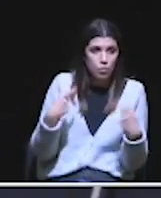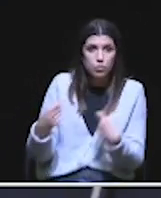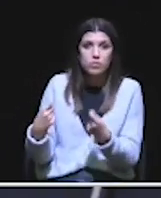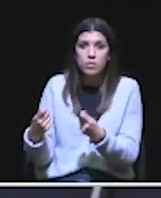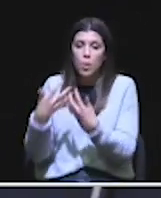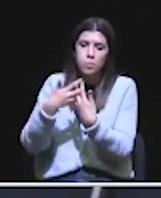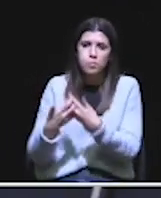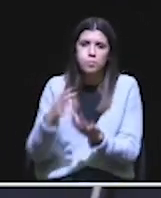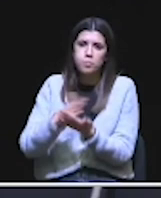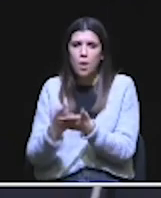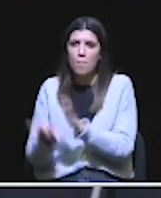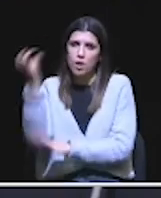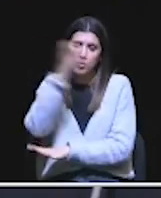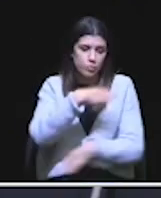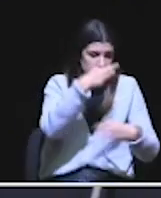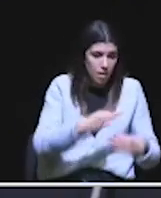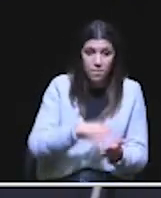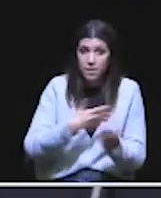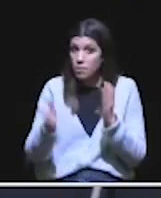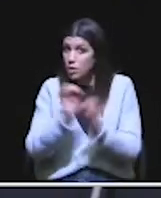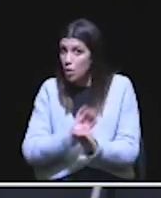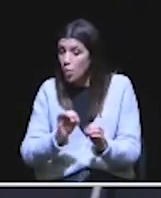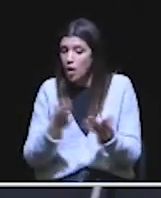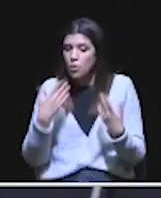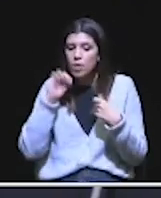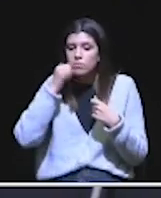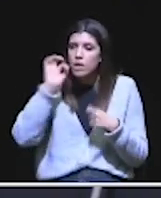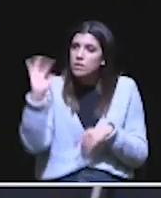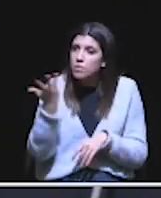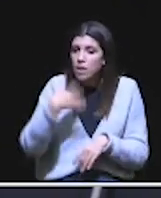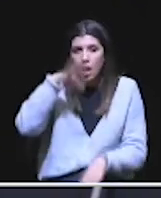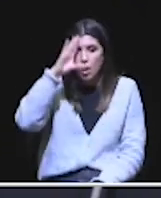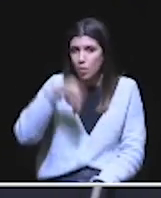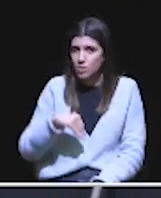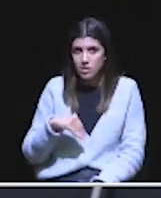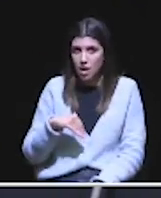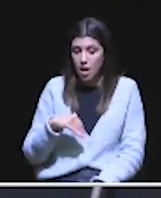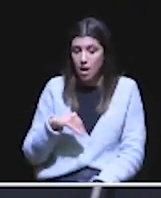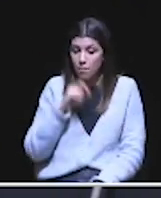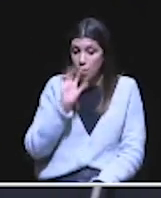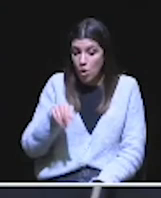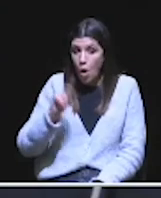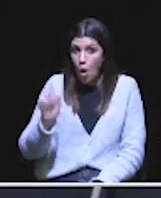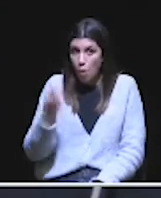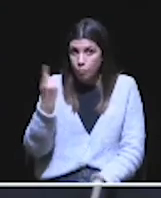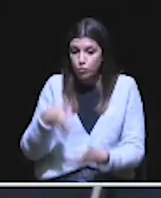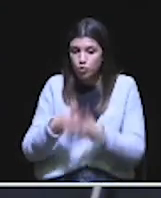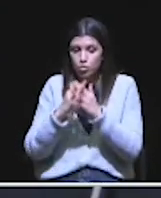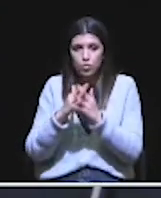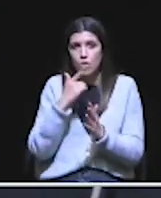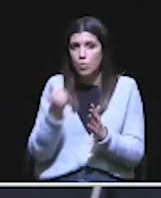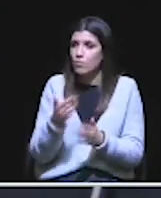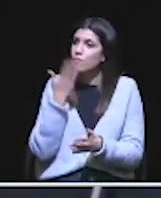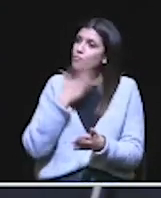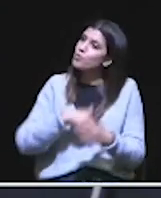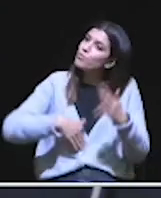certezas, sem planeamento e, sobretudo, sem noção do impacto ambiental que pode vir a ter uma infraestrutura como aquelas, nós não podemos dar carta